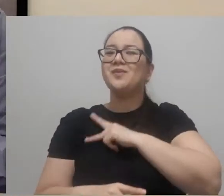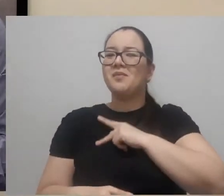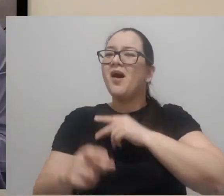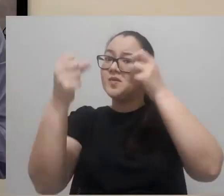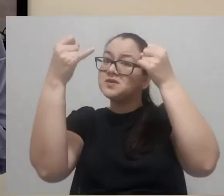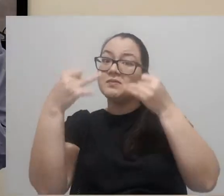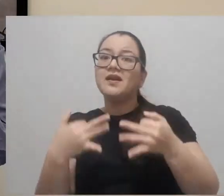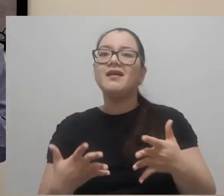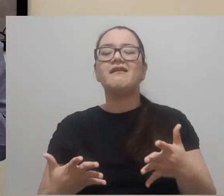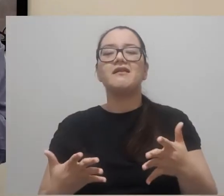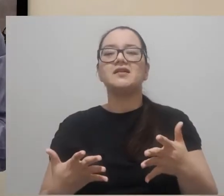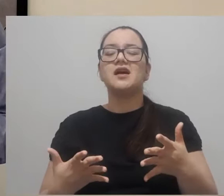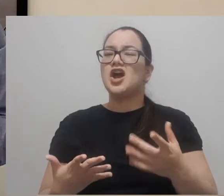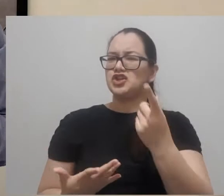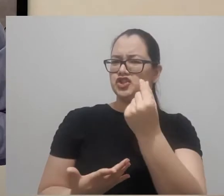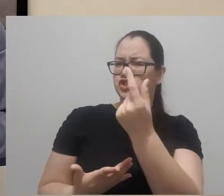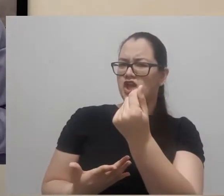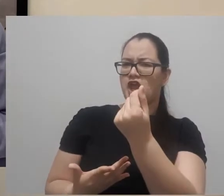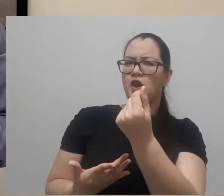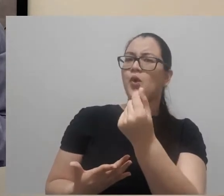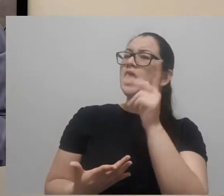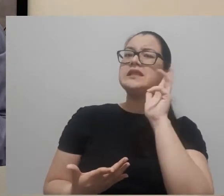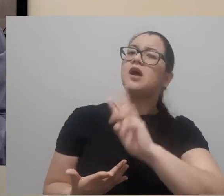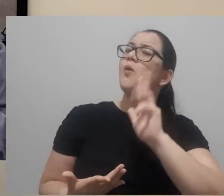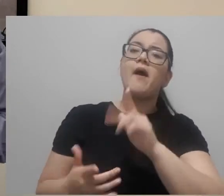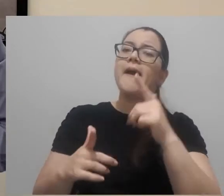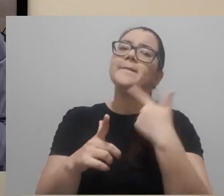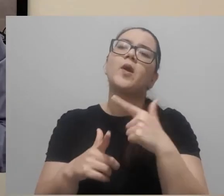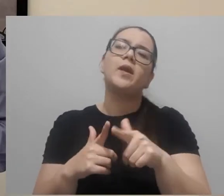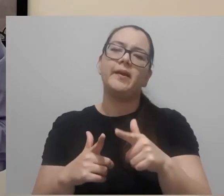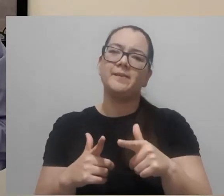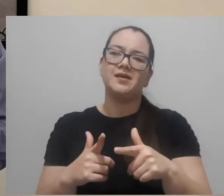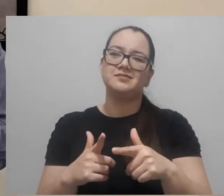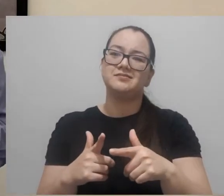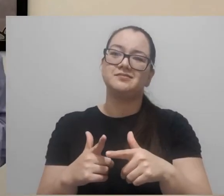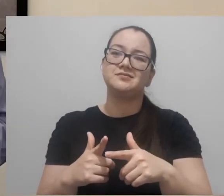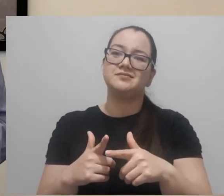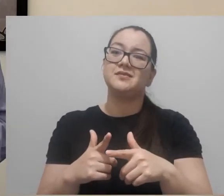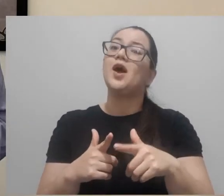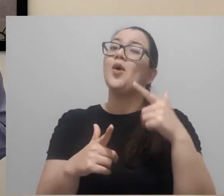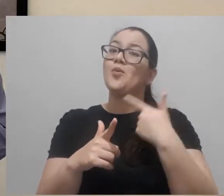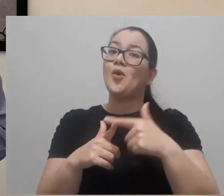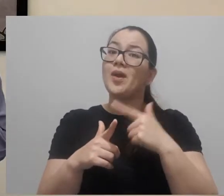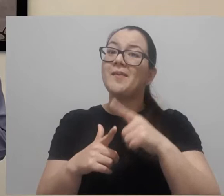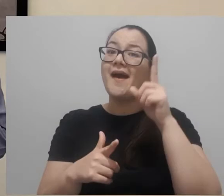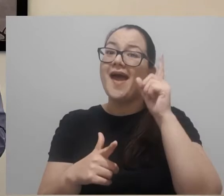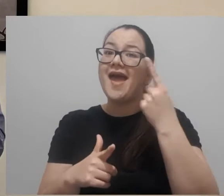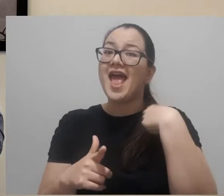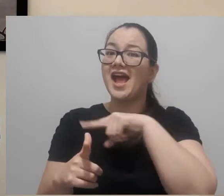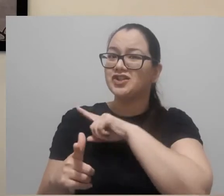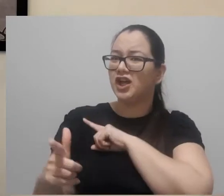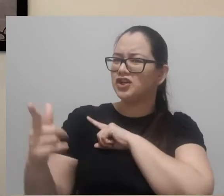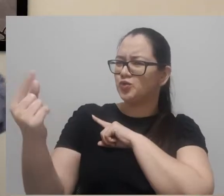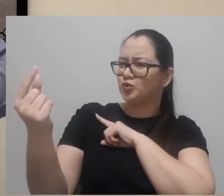sobre isso. O dinheiro não é o problema. Sabe qual é o problema? É o nosso amor ao